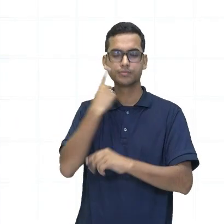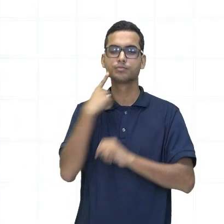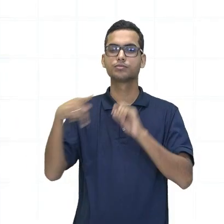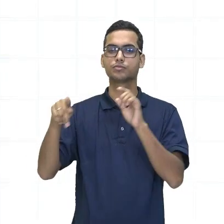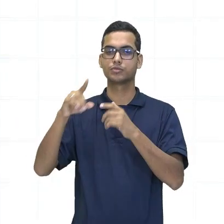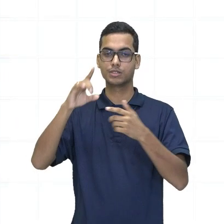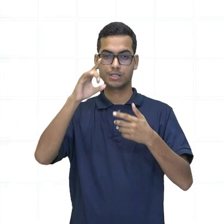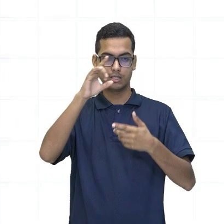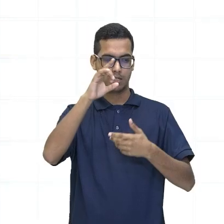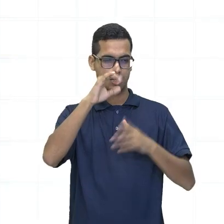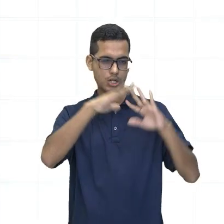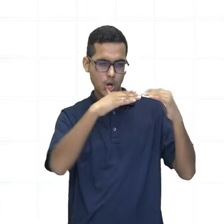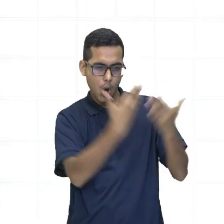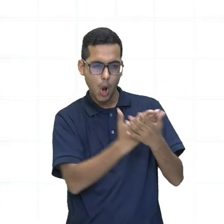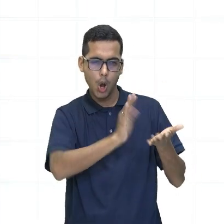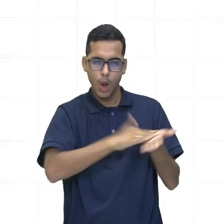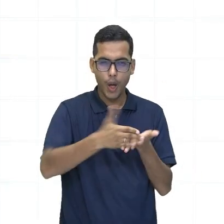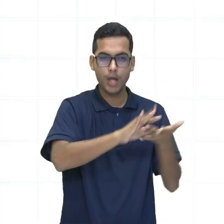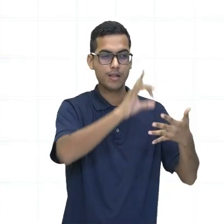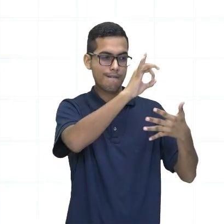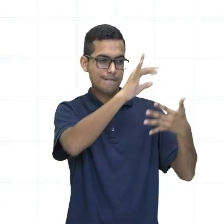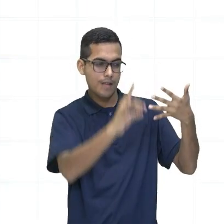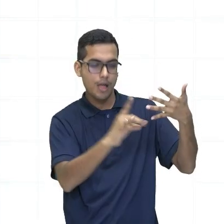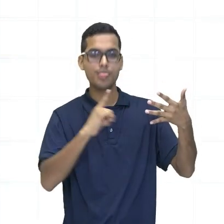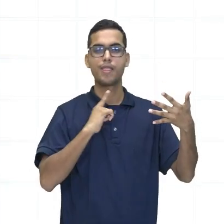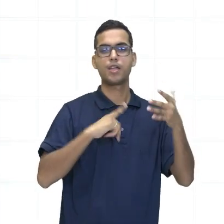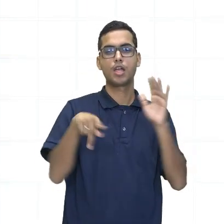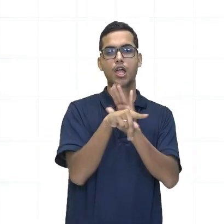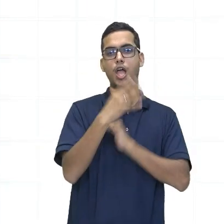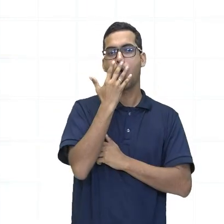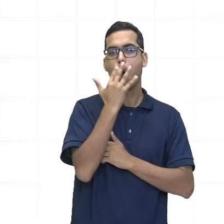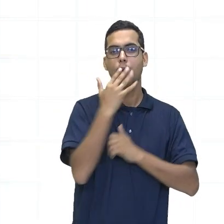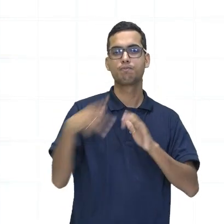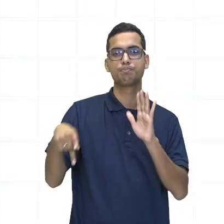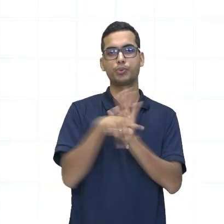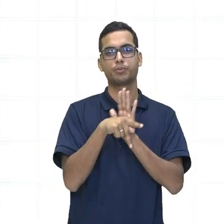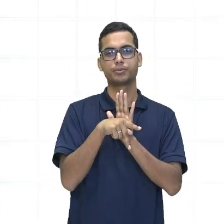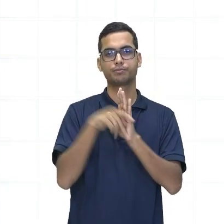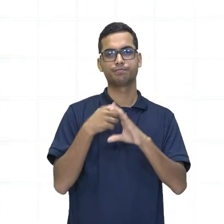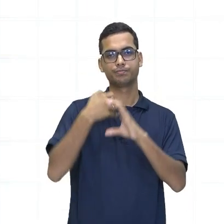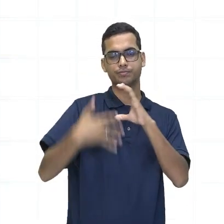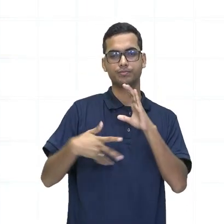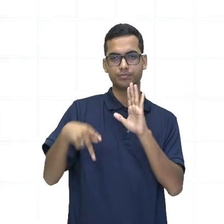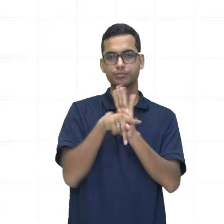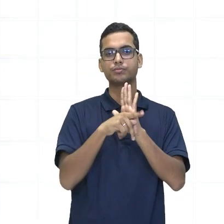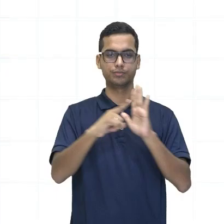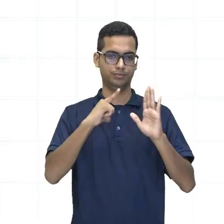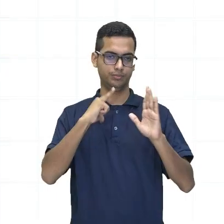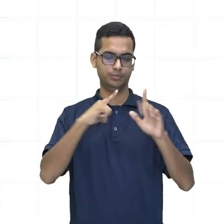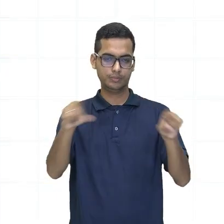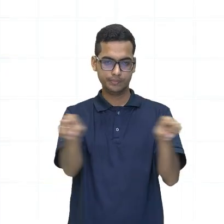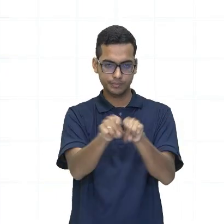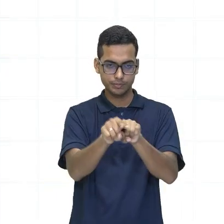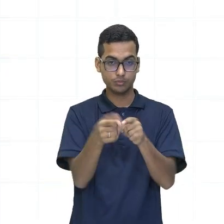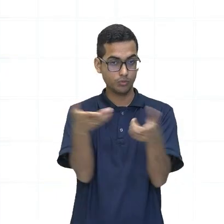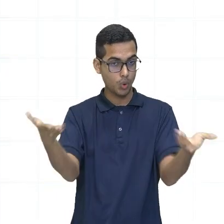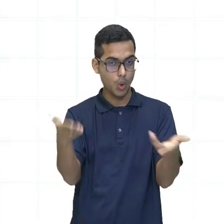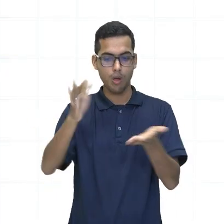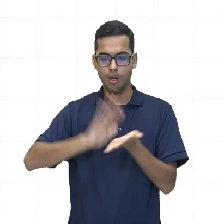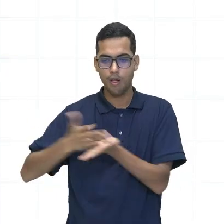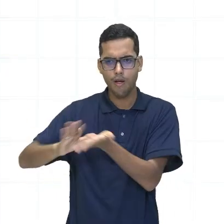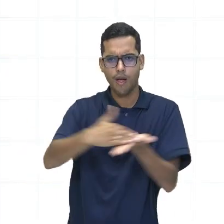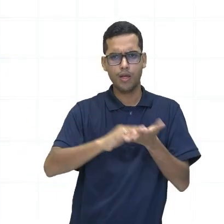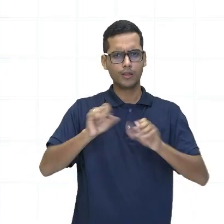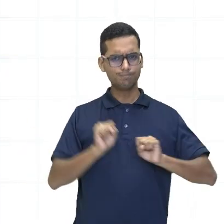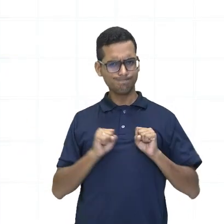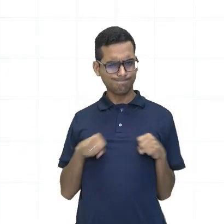samba tem as suas cores específicas. E hoje o carnaval, ele exige dedicação durante o